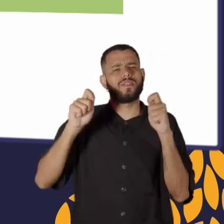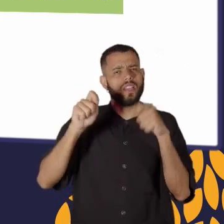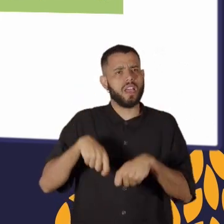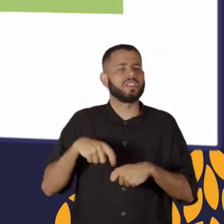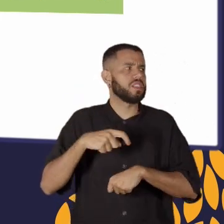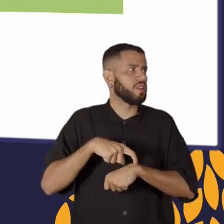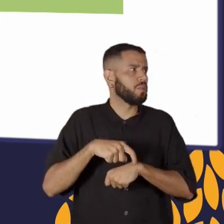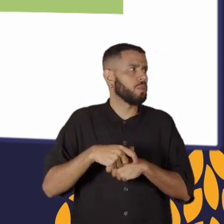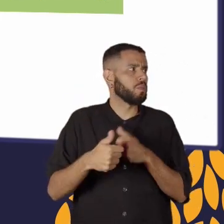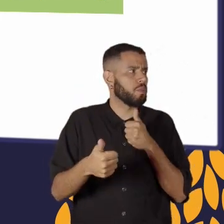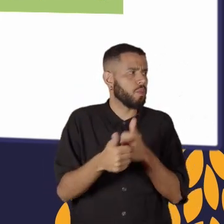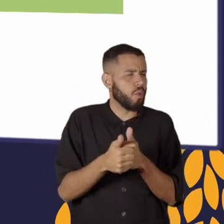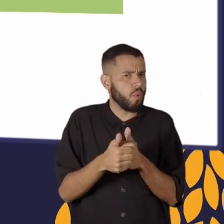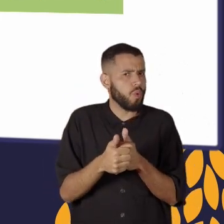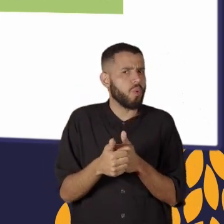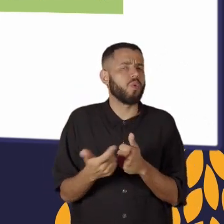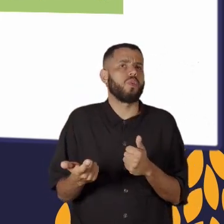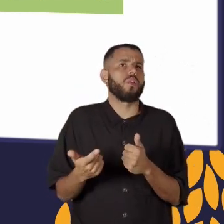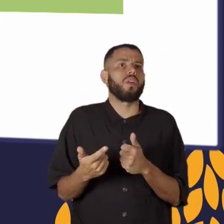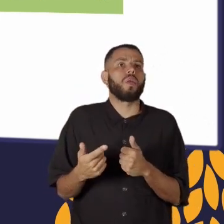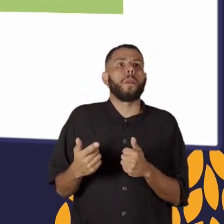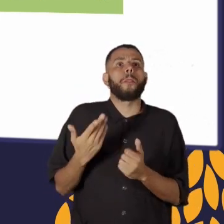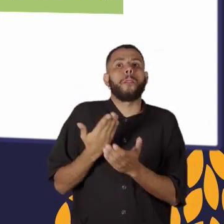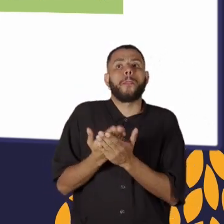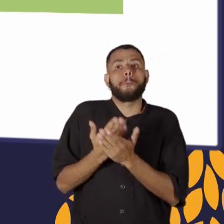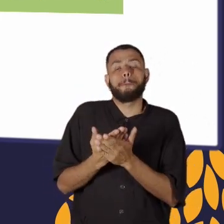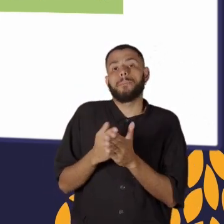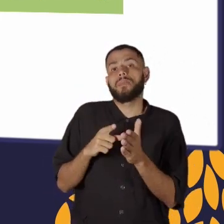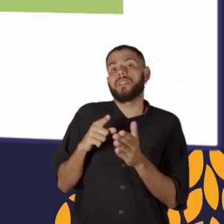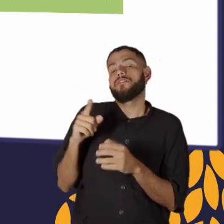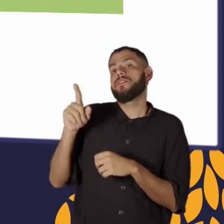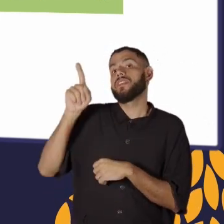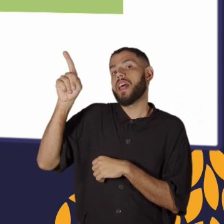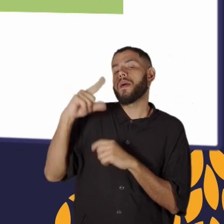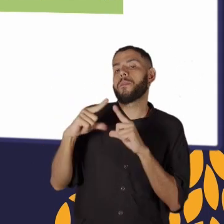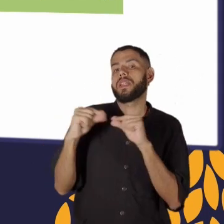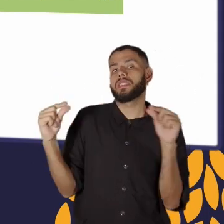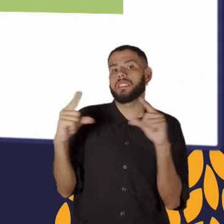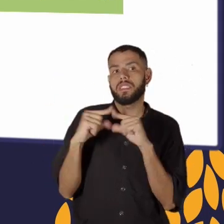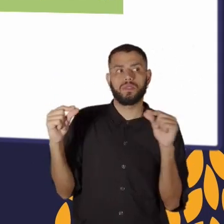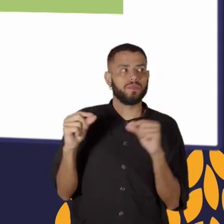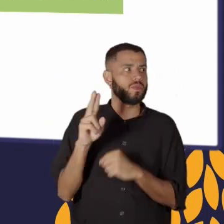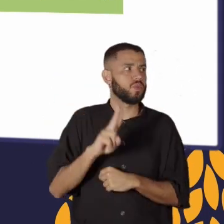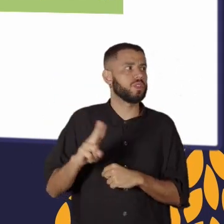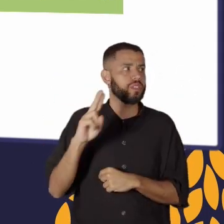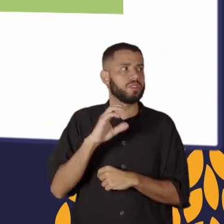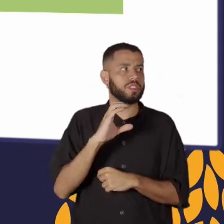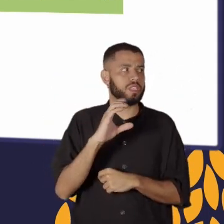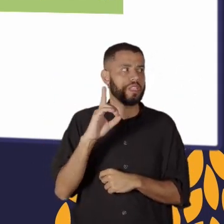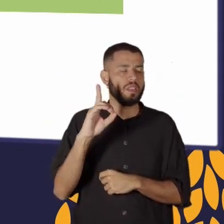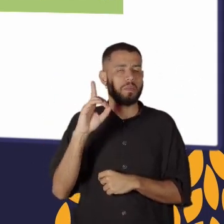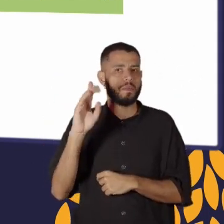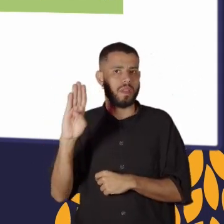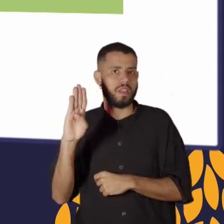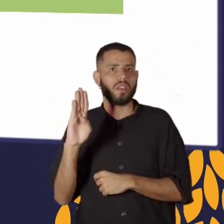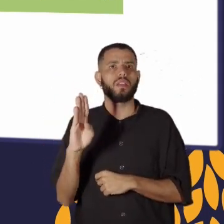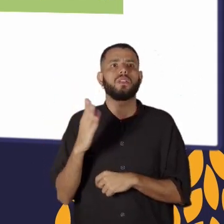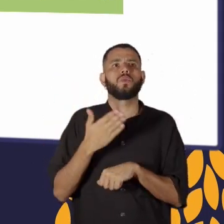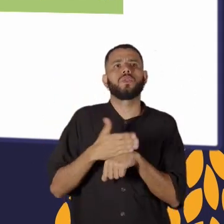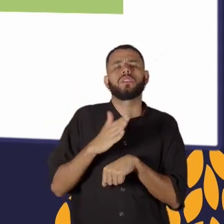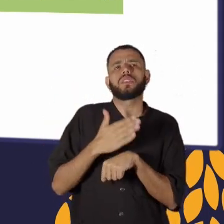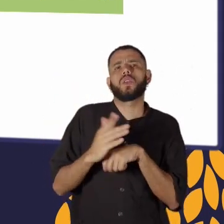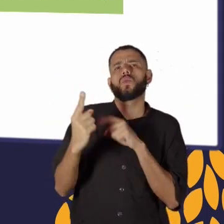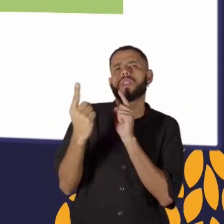prazo, que é um estudo que a gente conduziu em Brasília, usando o canabidiol em comparação ao ensaio clínico duplo